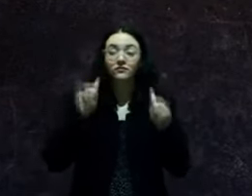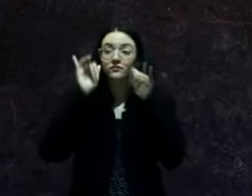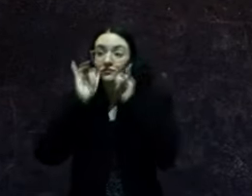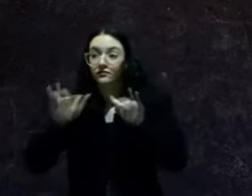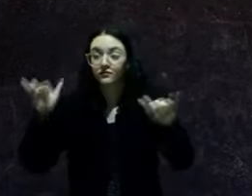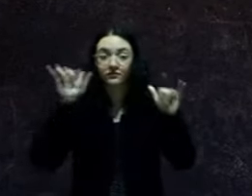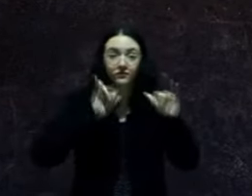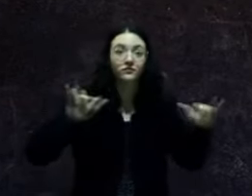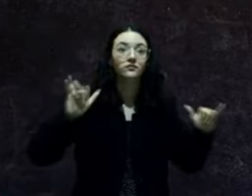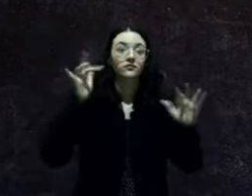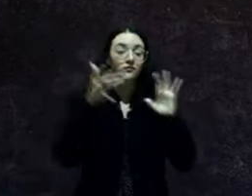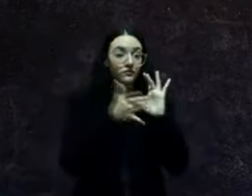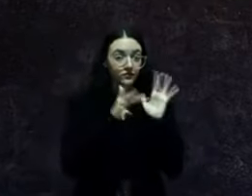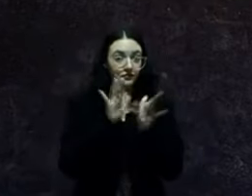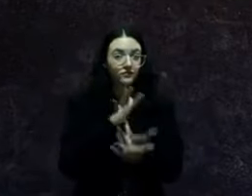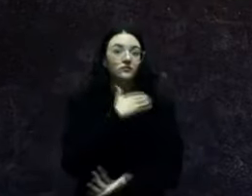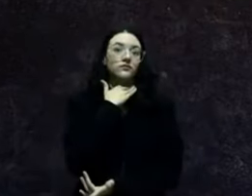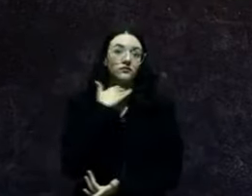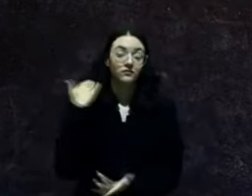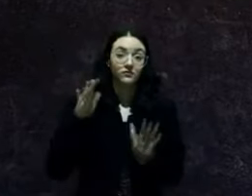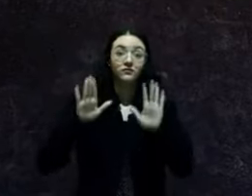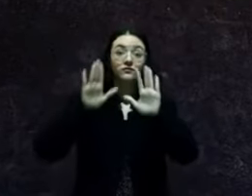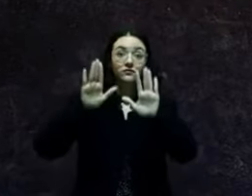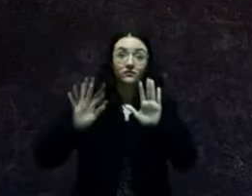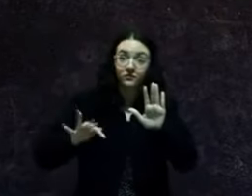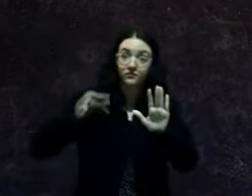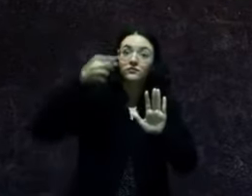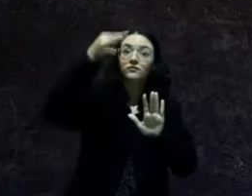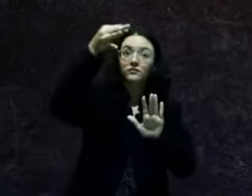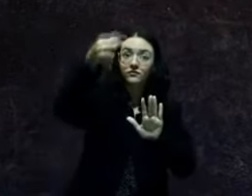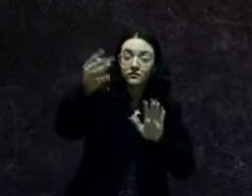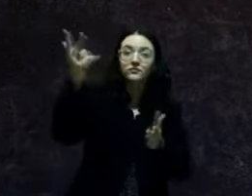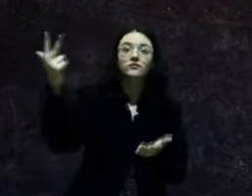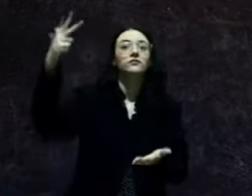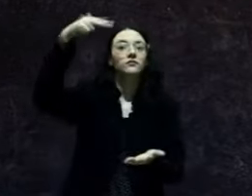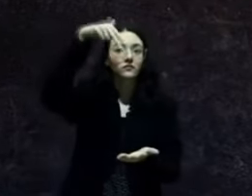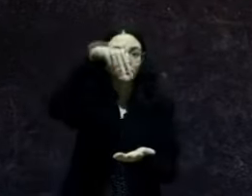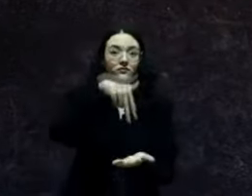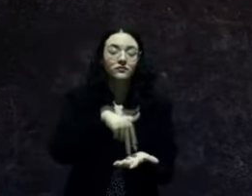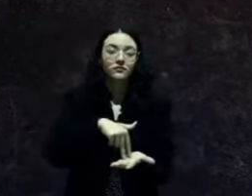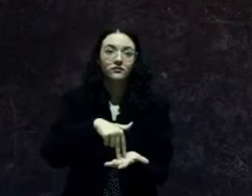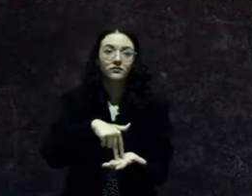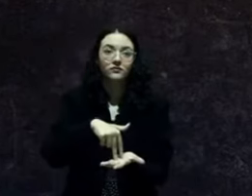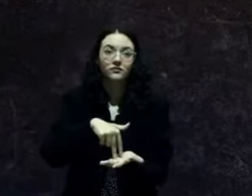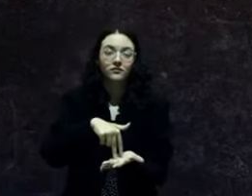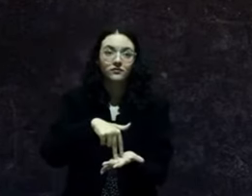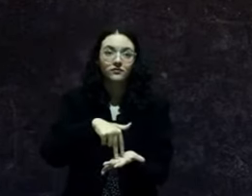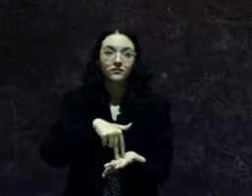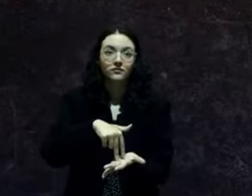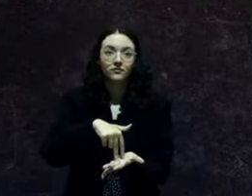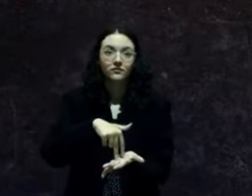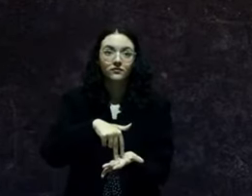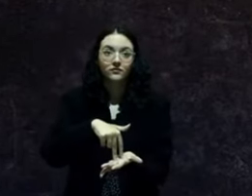vocês anunciam a morte do Senhor. Presta atenção nessa última parte do